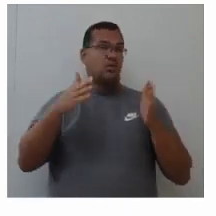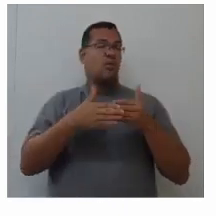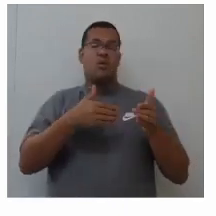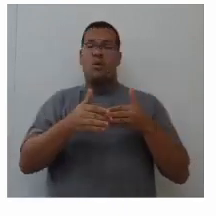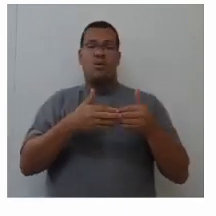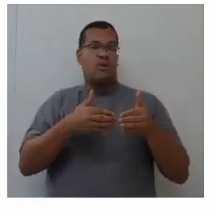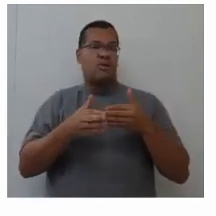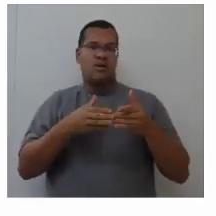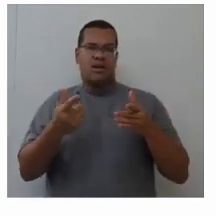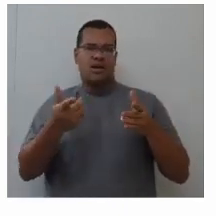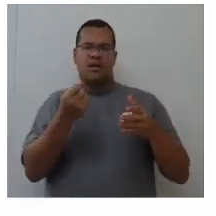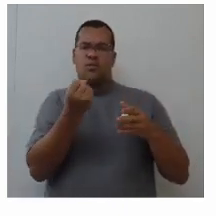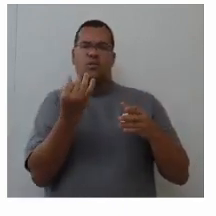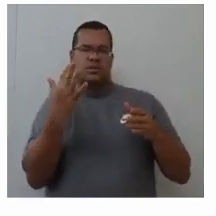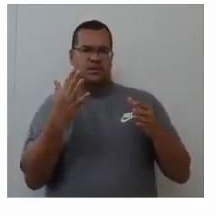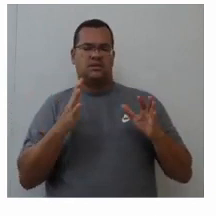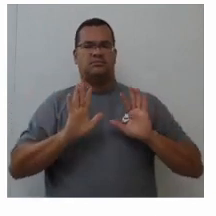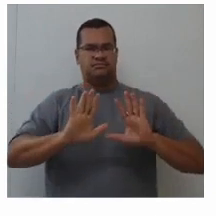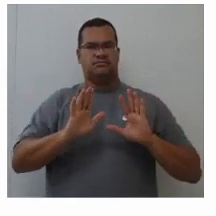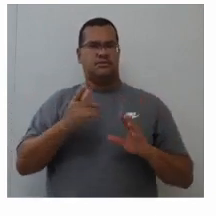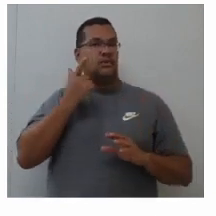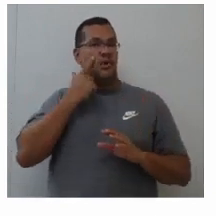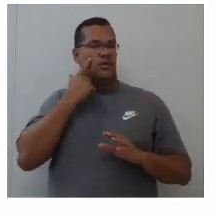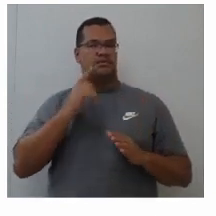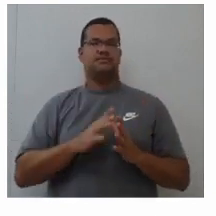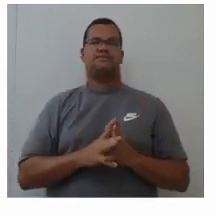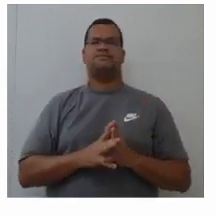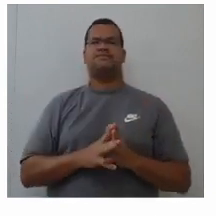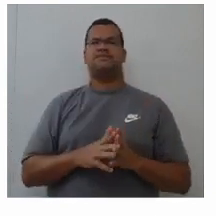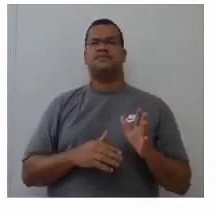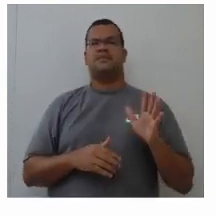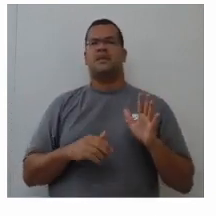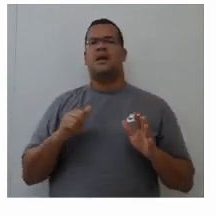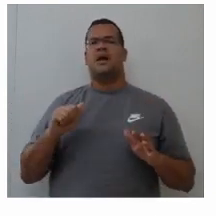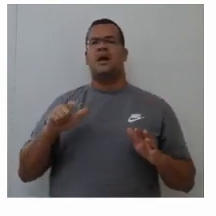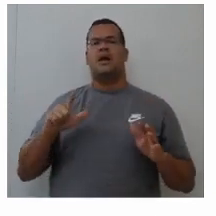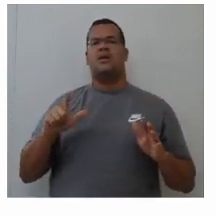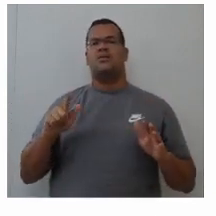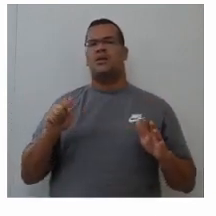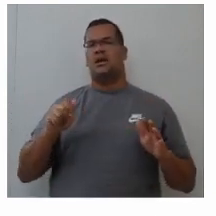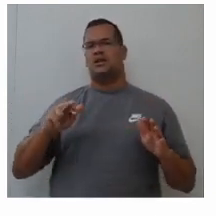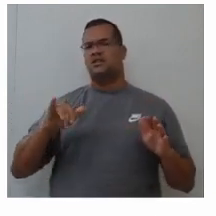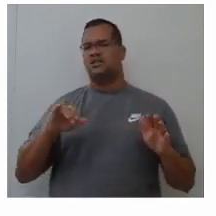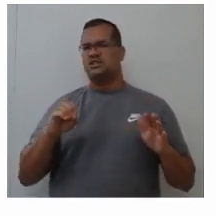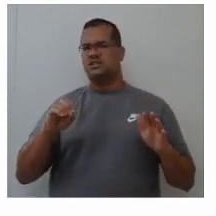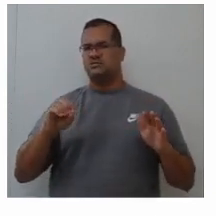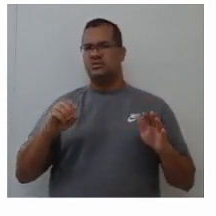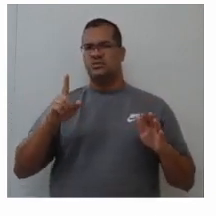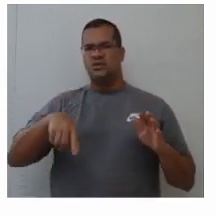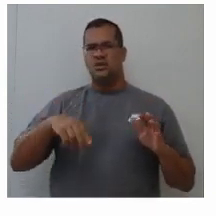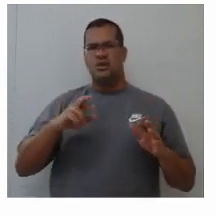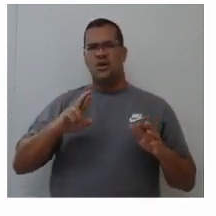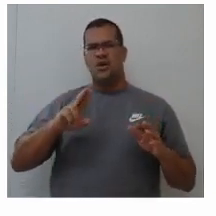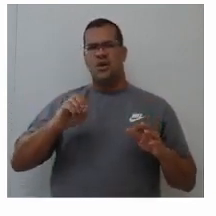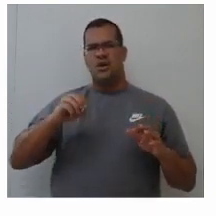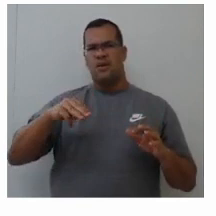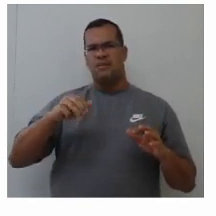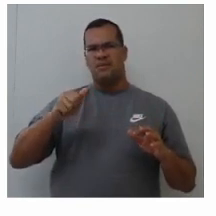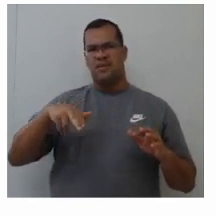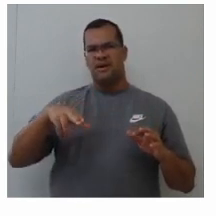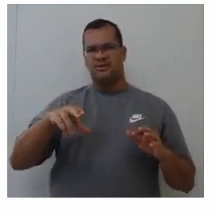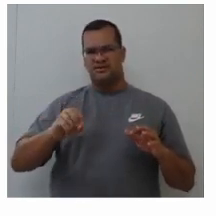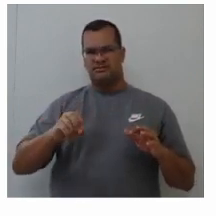Beleza, mas dá uma sacada aí. Falando de algarismo, já viu? Você lembra de algarismo romano?